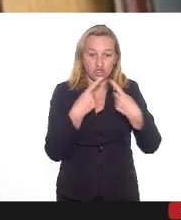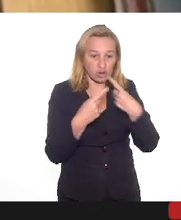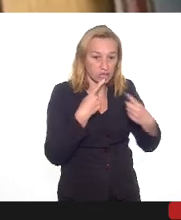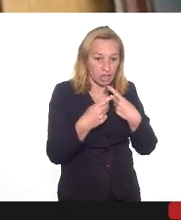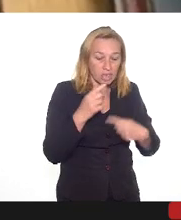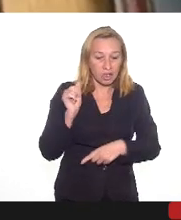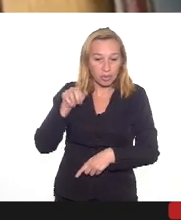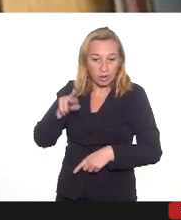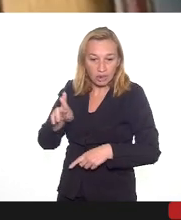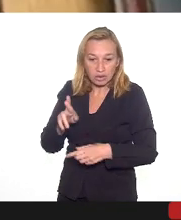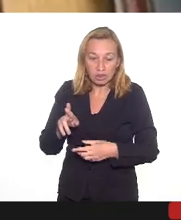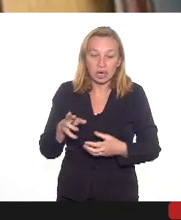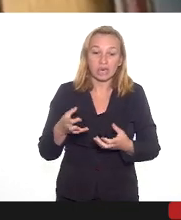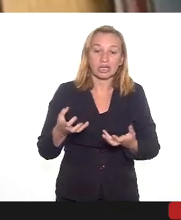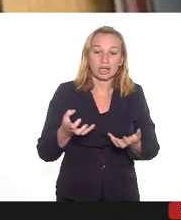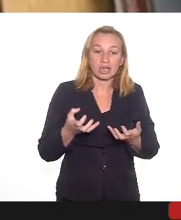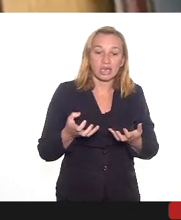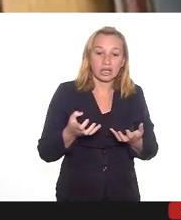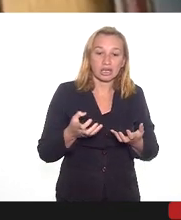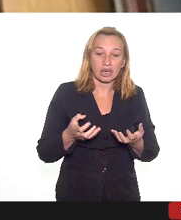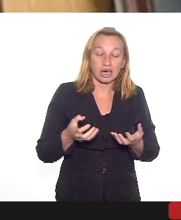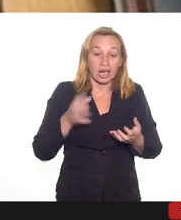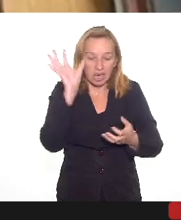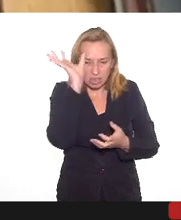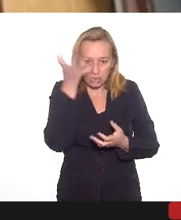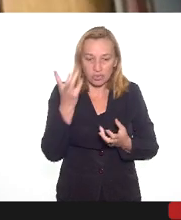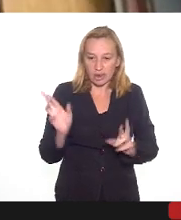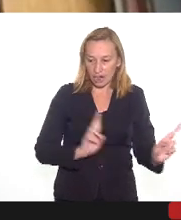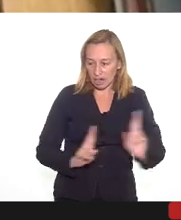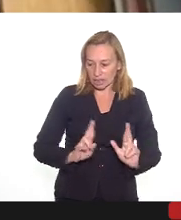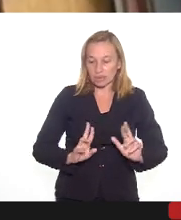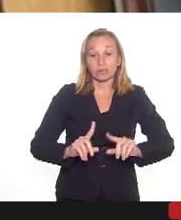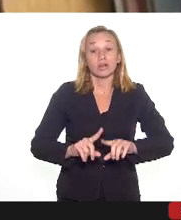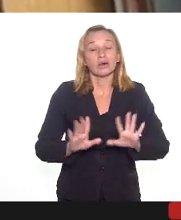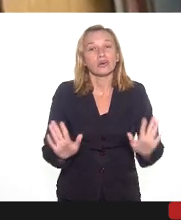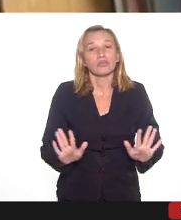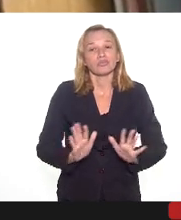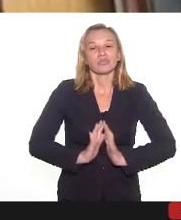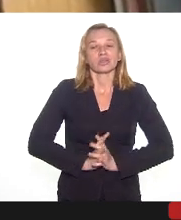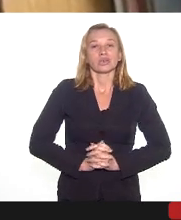tenta mediar, do ponto de vista jurídico, essa relação. No que diz respeito